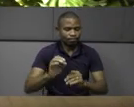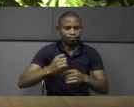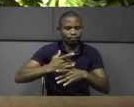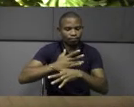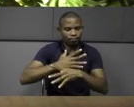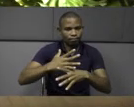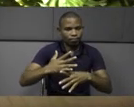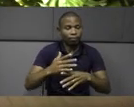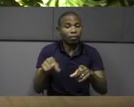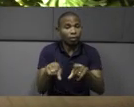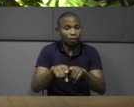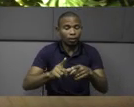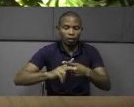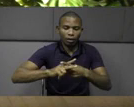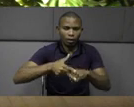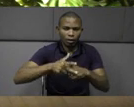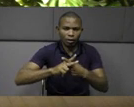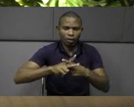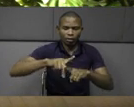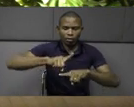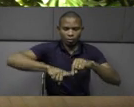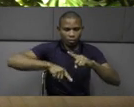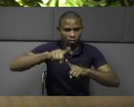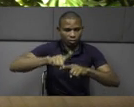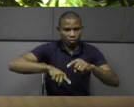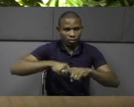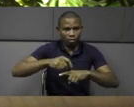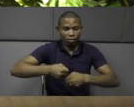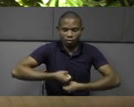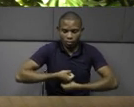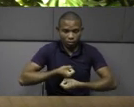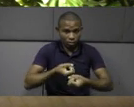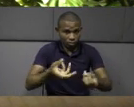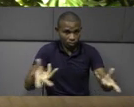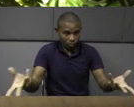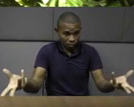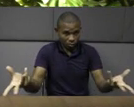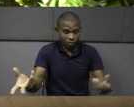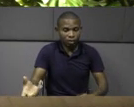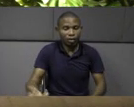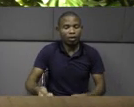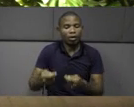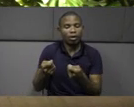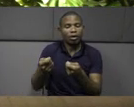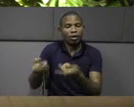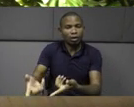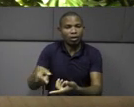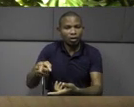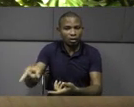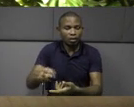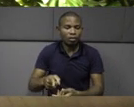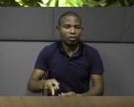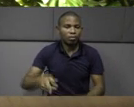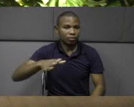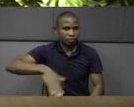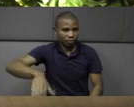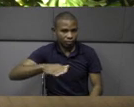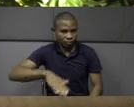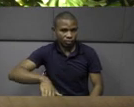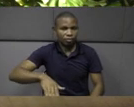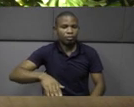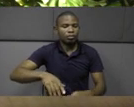inclusive os de equipamentos voltados para a infância a distribuição de equipamentos de esporte instituição de equipamentos de saúde enfim